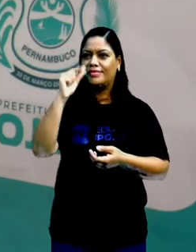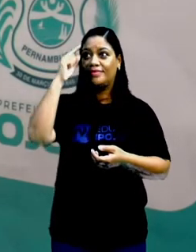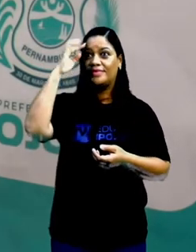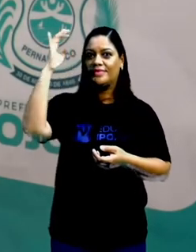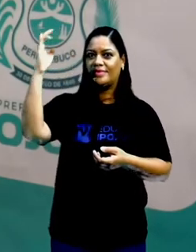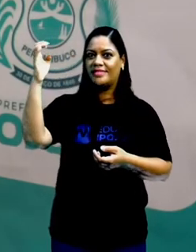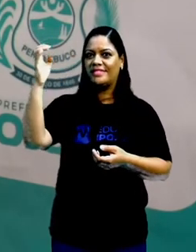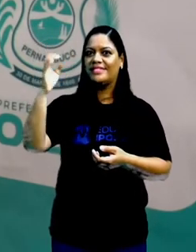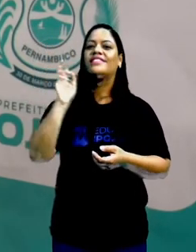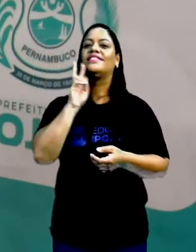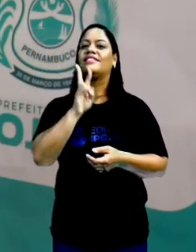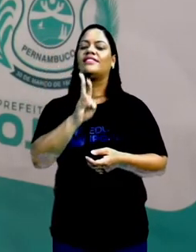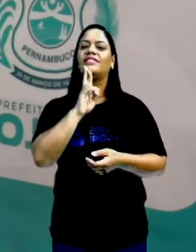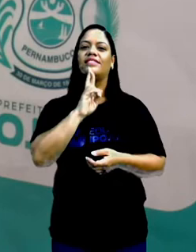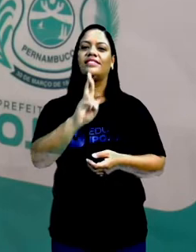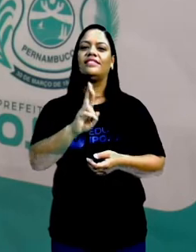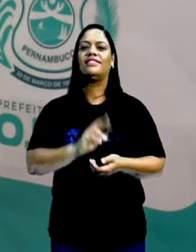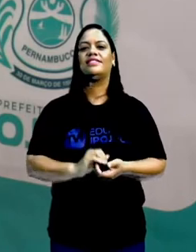lá o resultado.